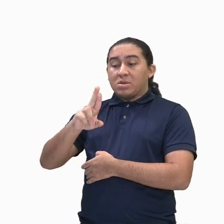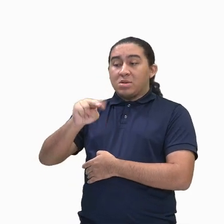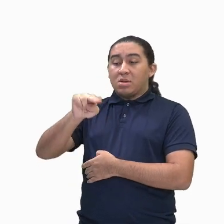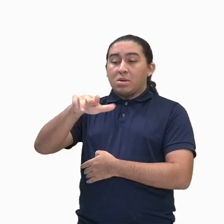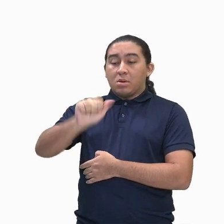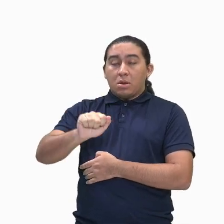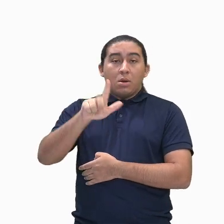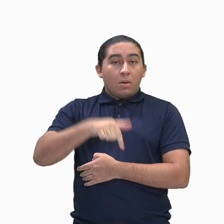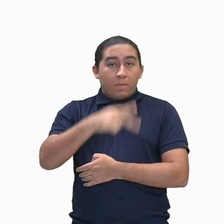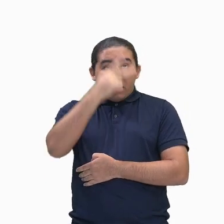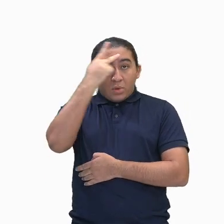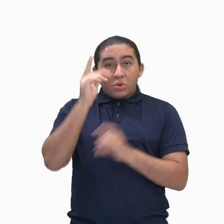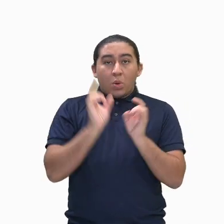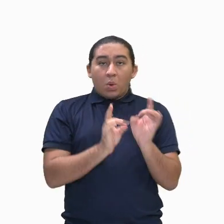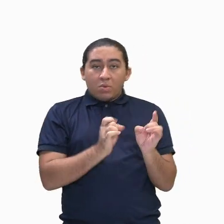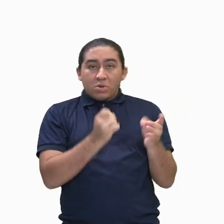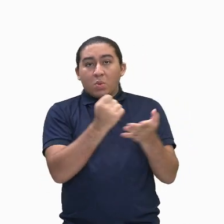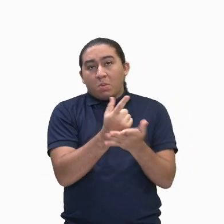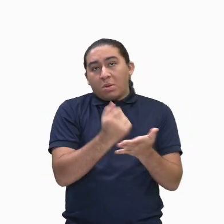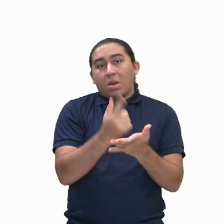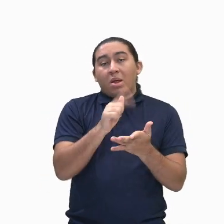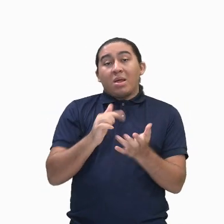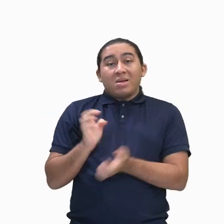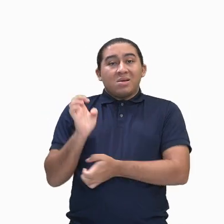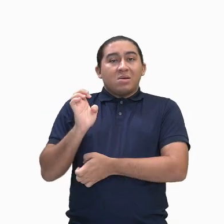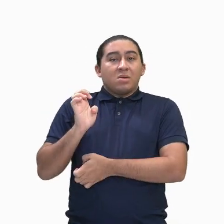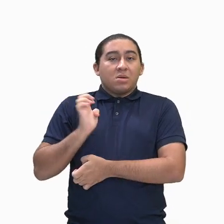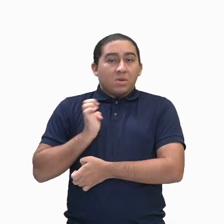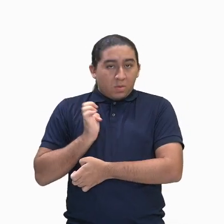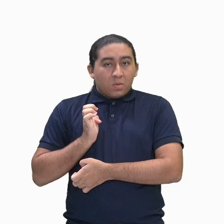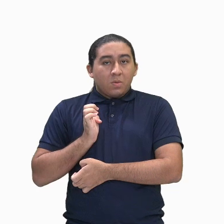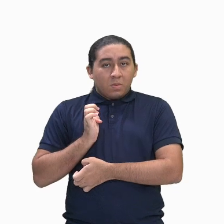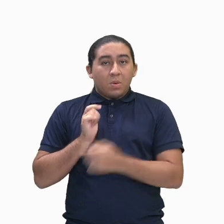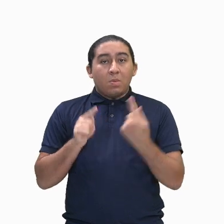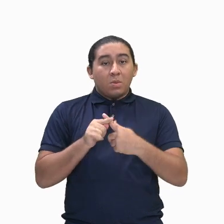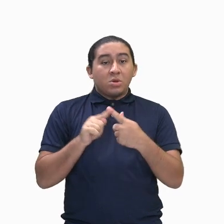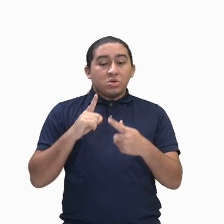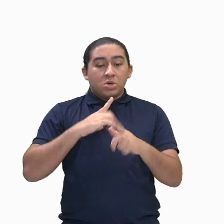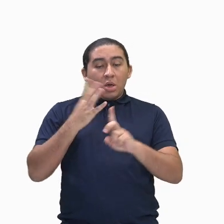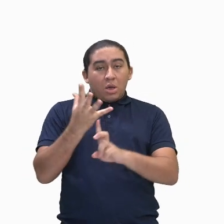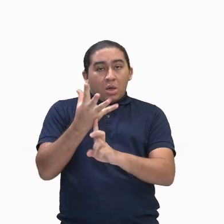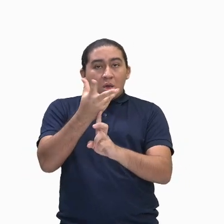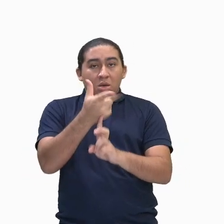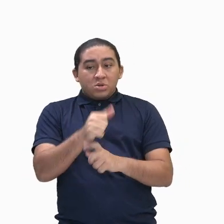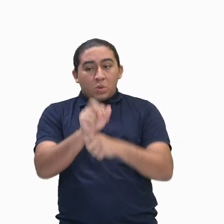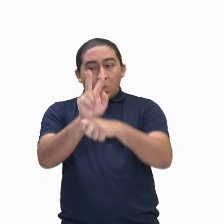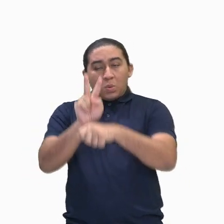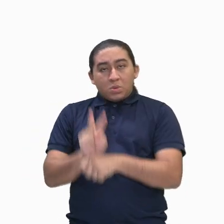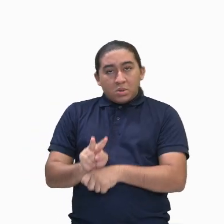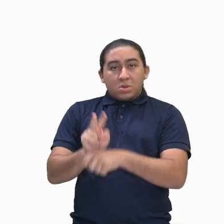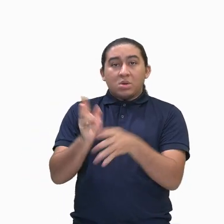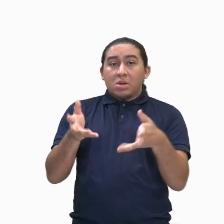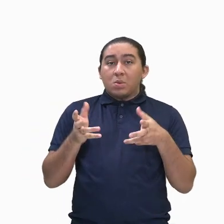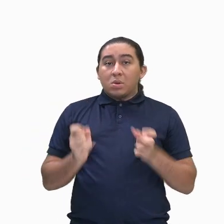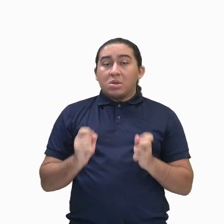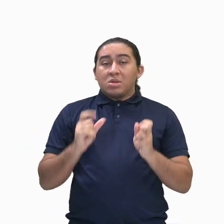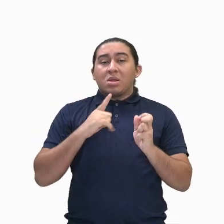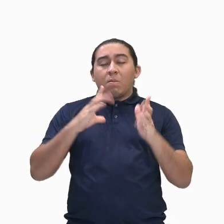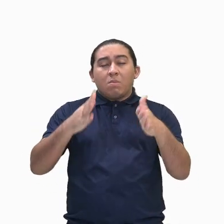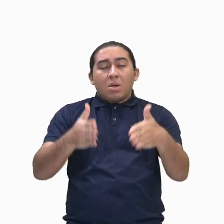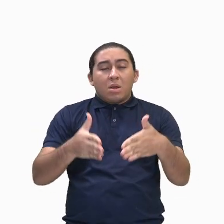comerciantes ricos que, através dessa ação do mecenato, da proteção desses artistas, buscavam é atingir um alto